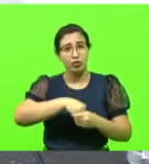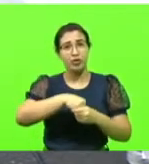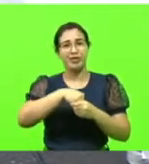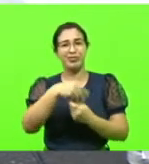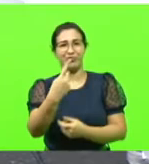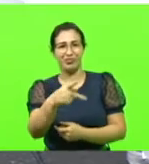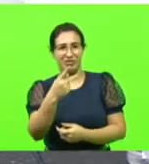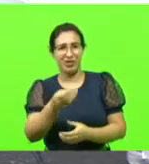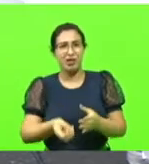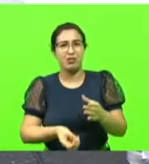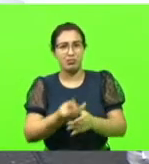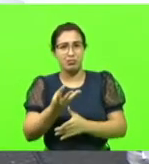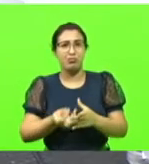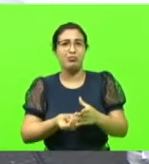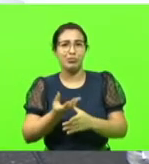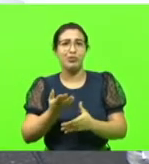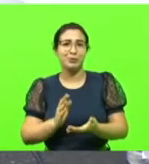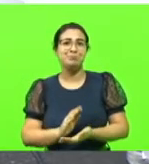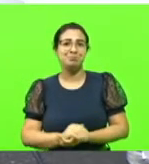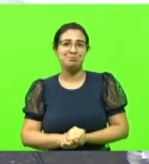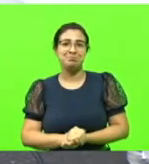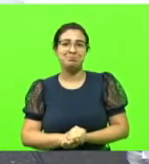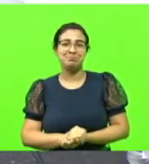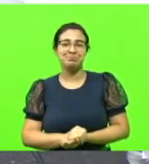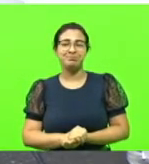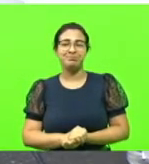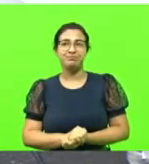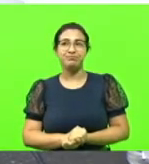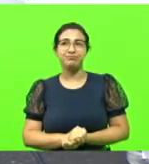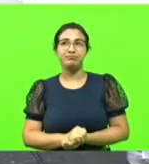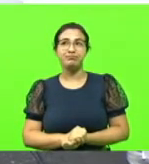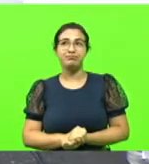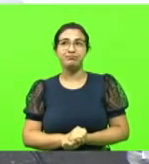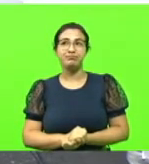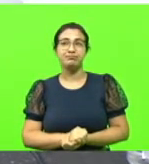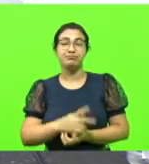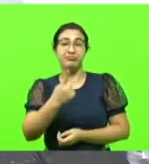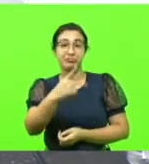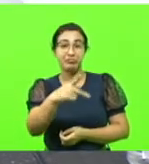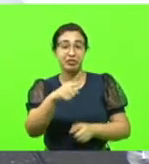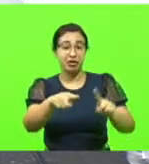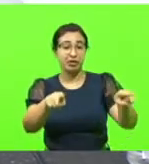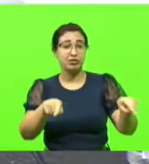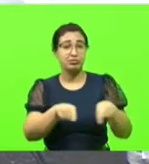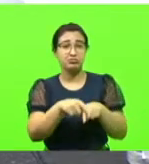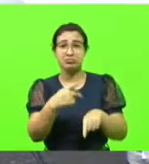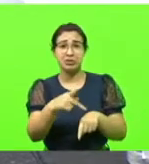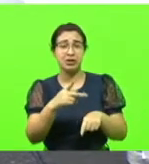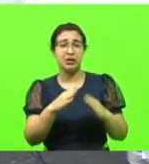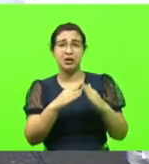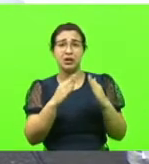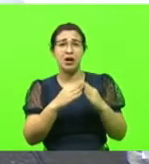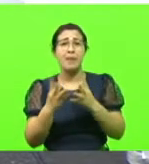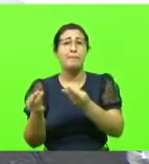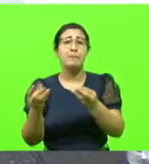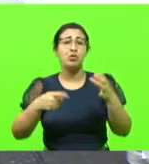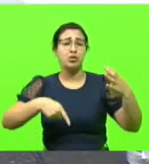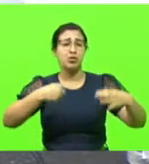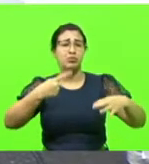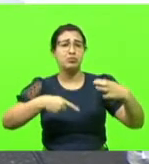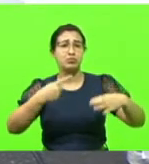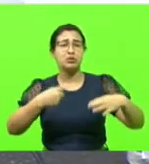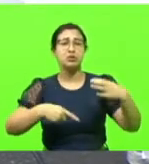pode produzir, deputado Zé Milton, lá na propriedade dele. Quantas vezes na Comissão de Agricultura foi discutido isso?